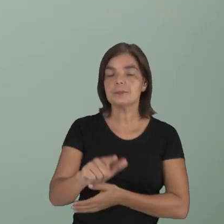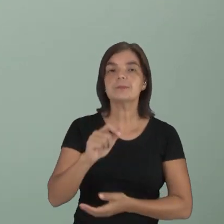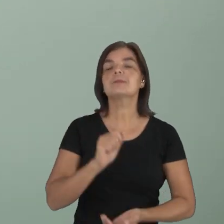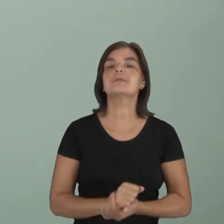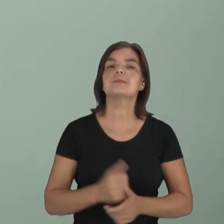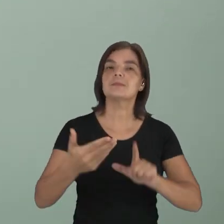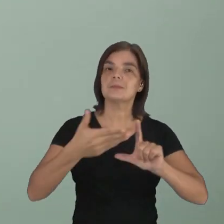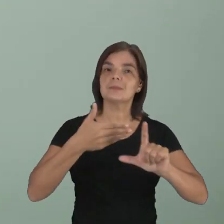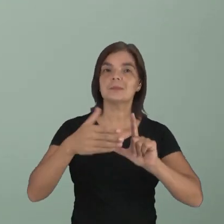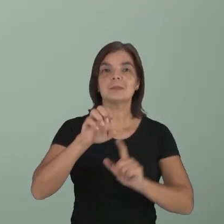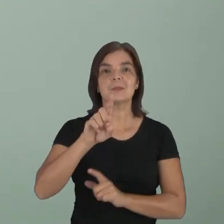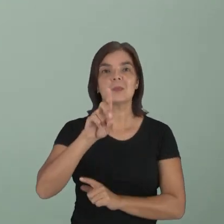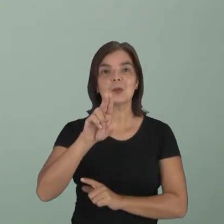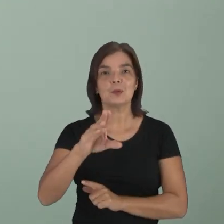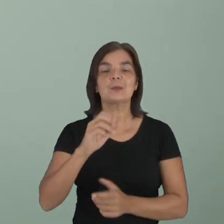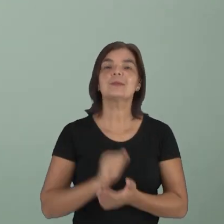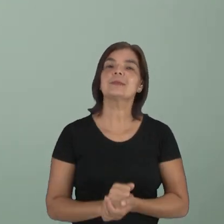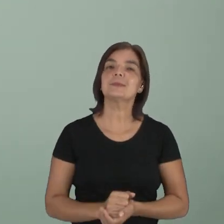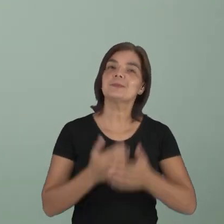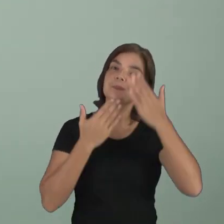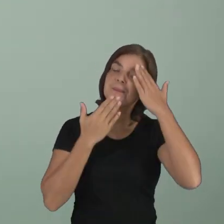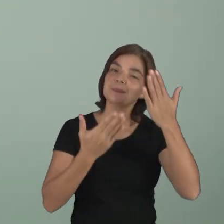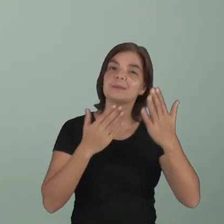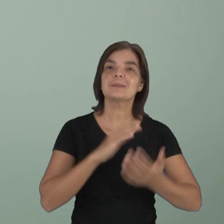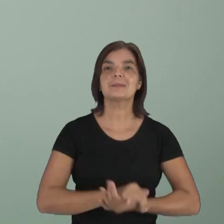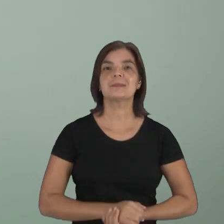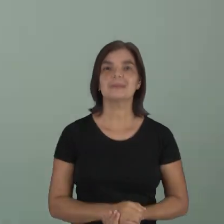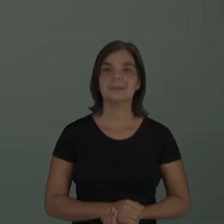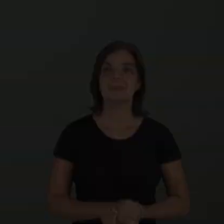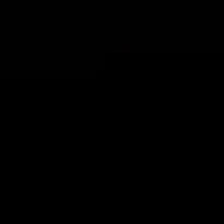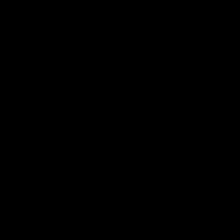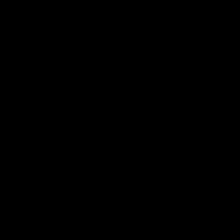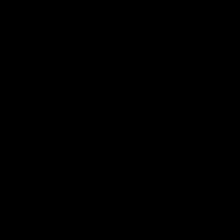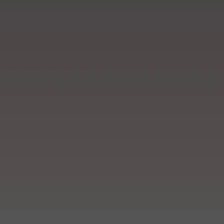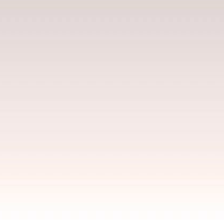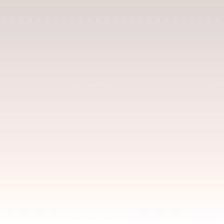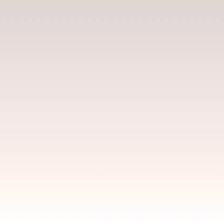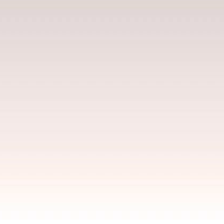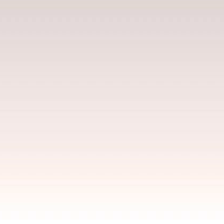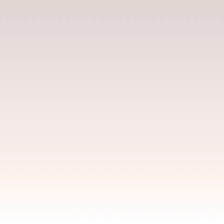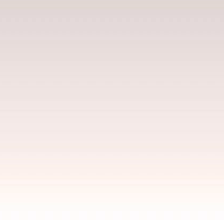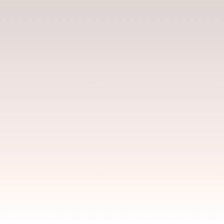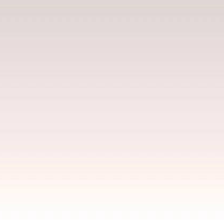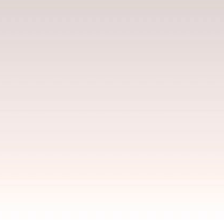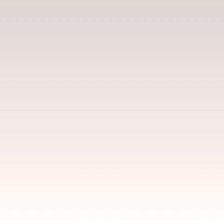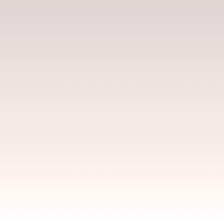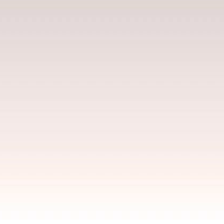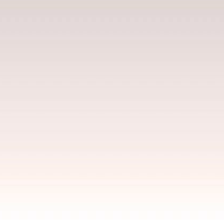novamente, acessem o portal EduquiAcre. Obrigada!